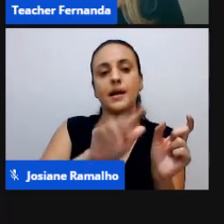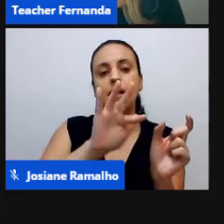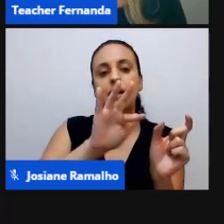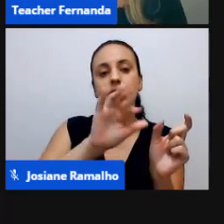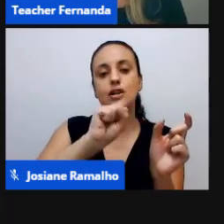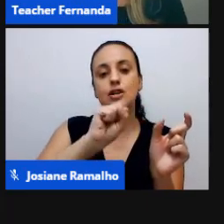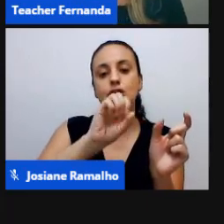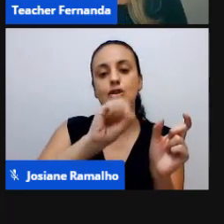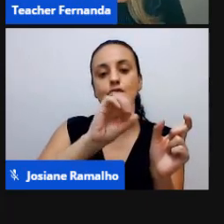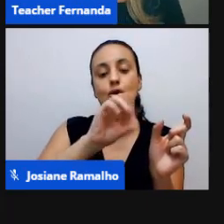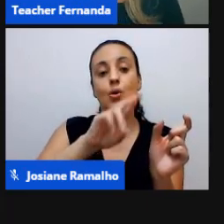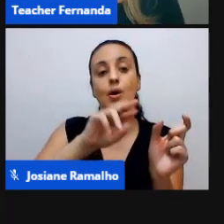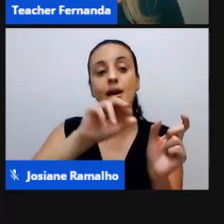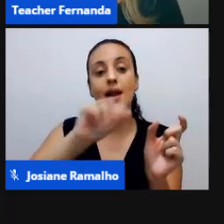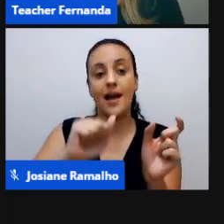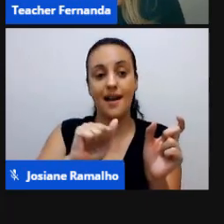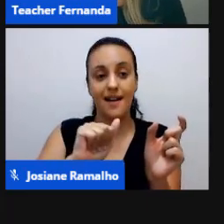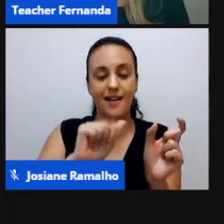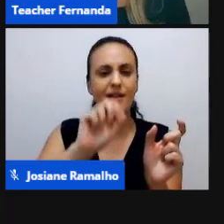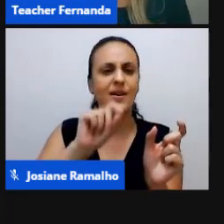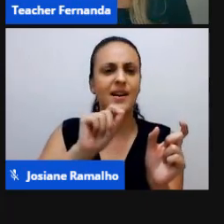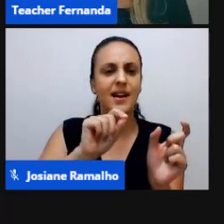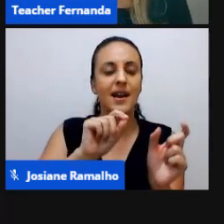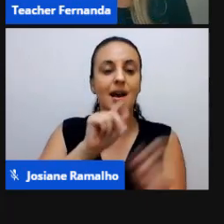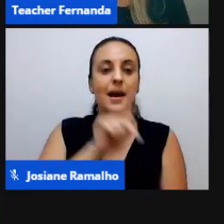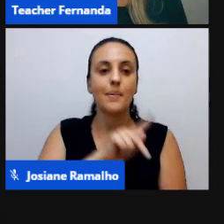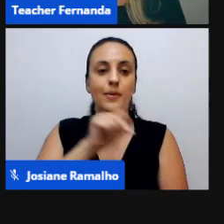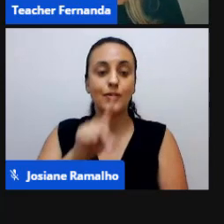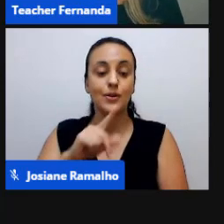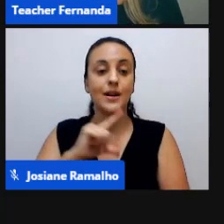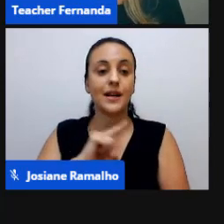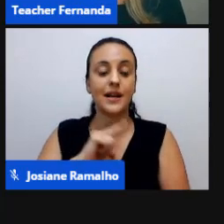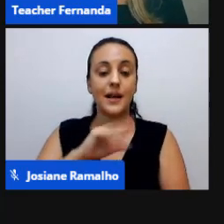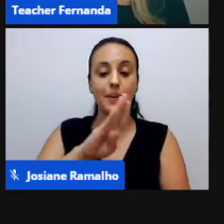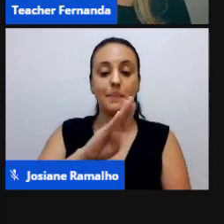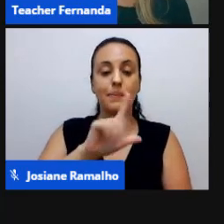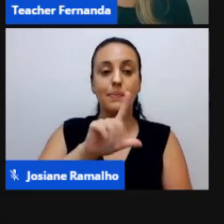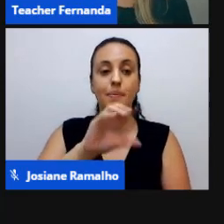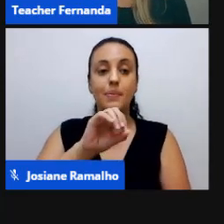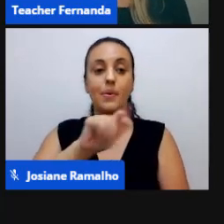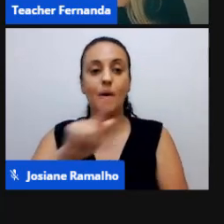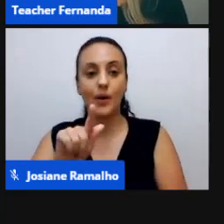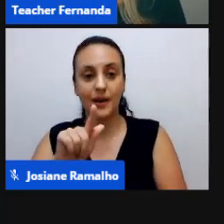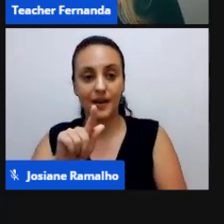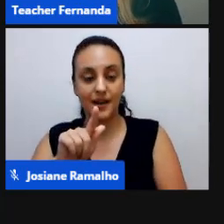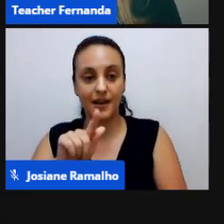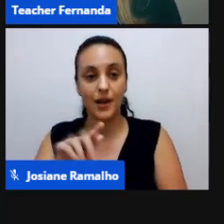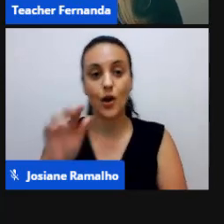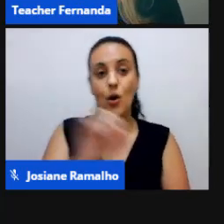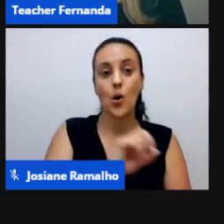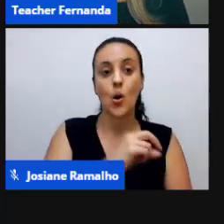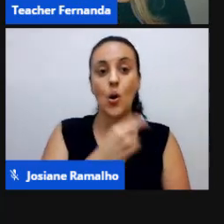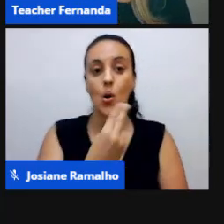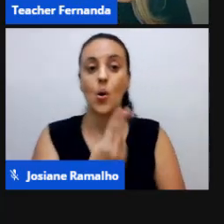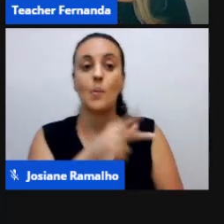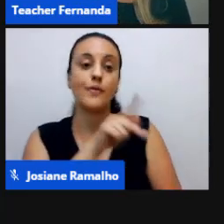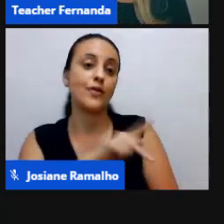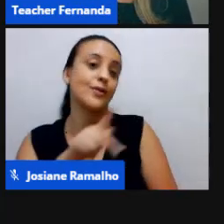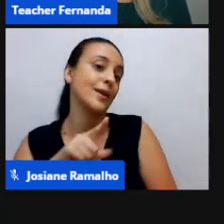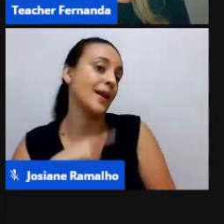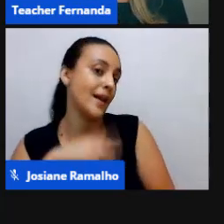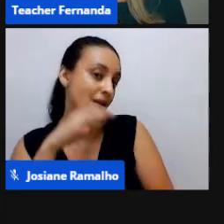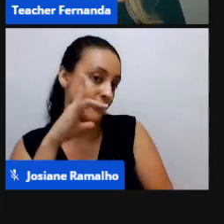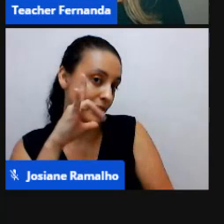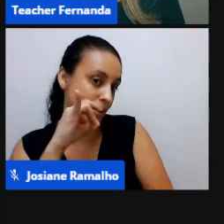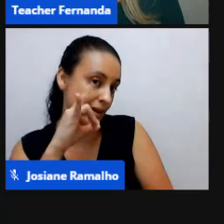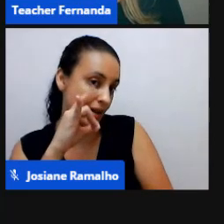por exemplo, né? Ou a teacher grammar. Que é isso? A professora que tem um Instagram. YouTuber,